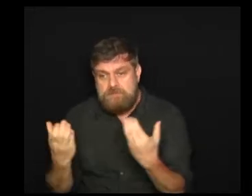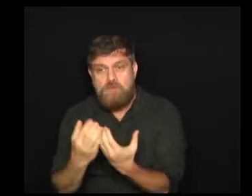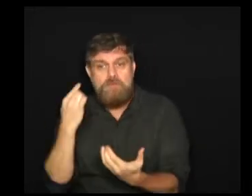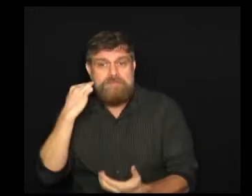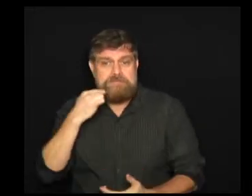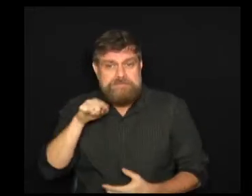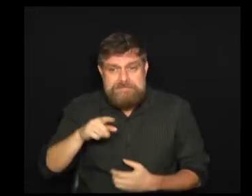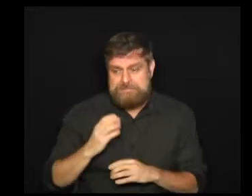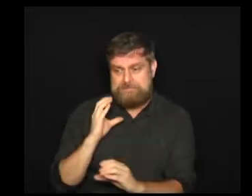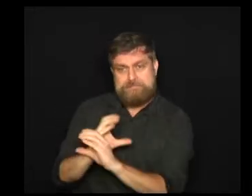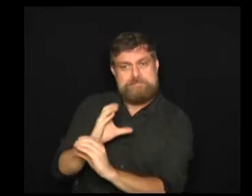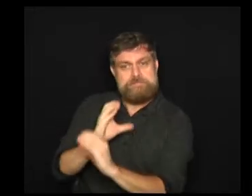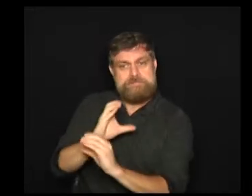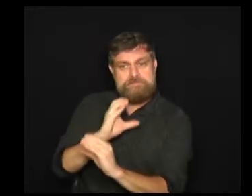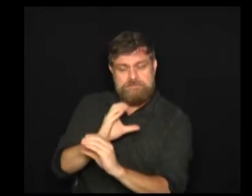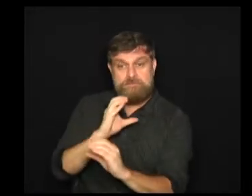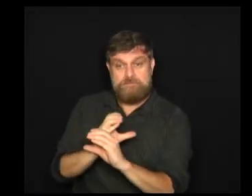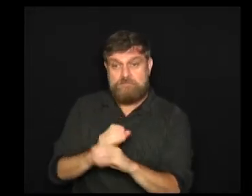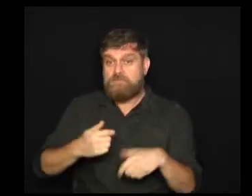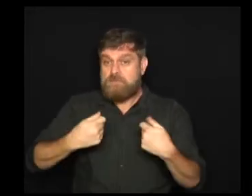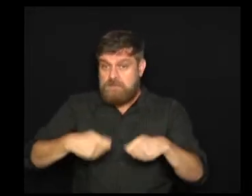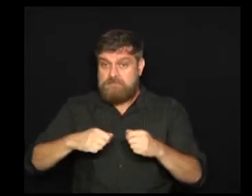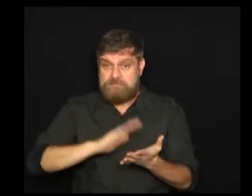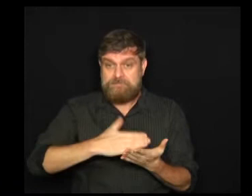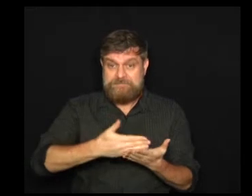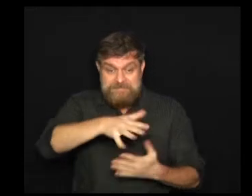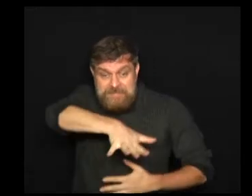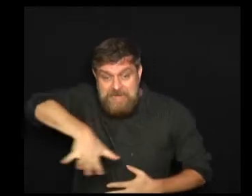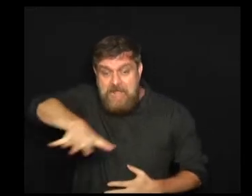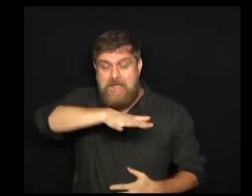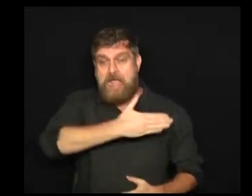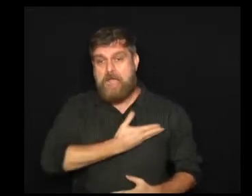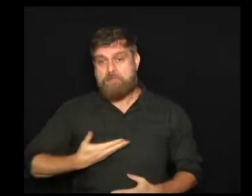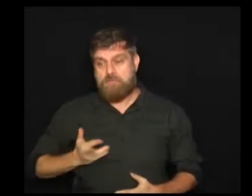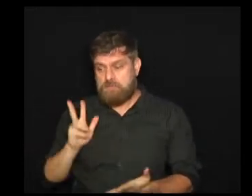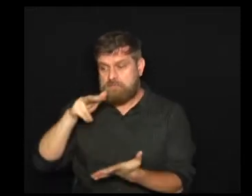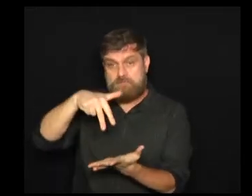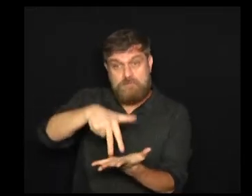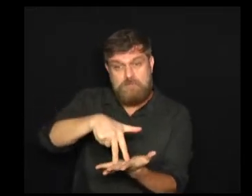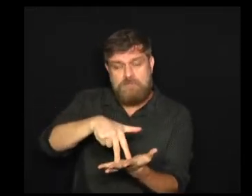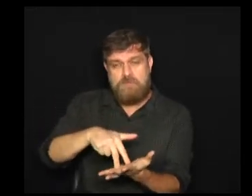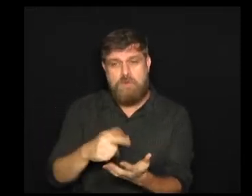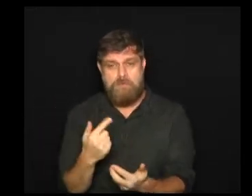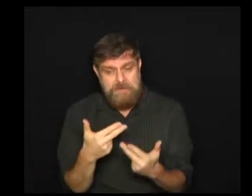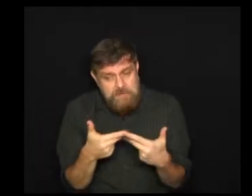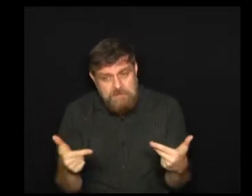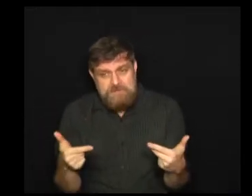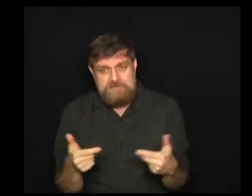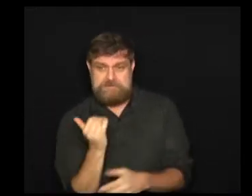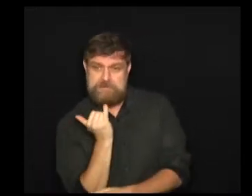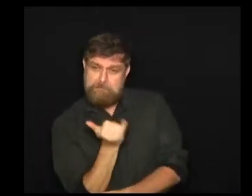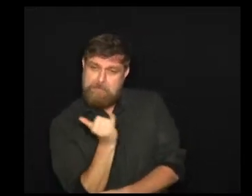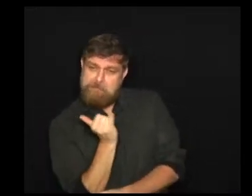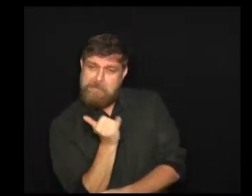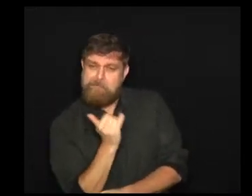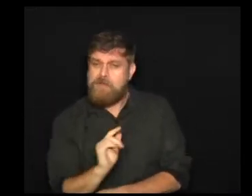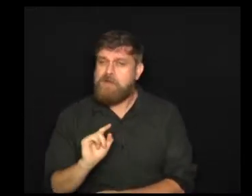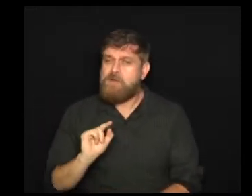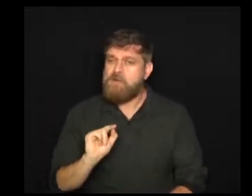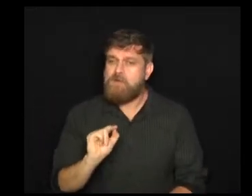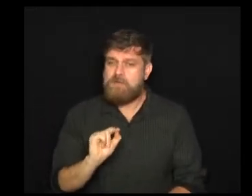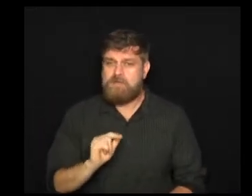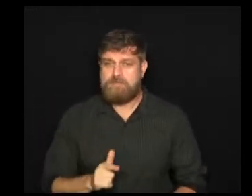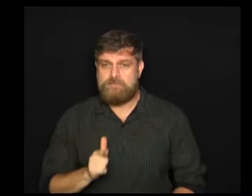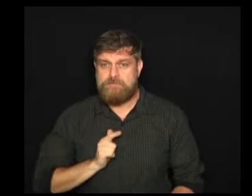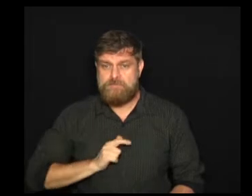essas dificuldades na comunicação em todos os serviços públicos. A única coisa que eu ressalto, Jorge, é que